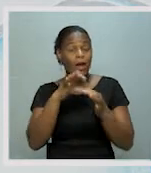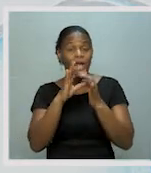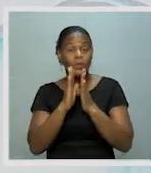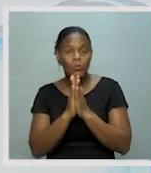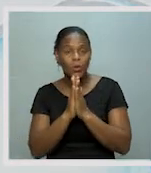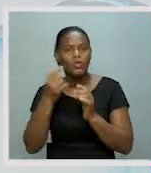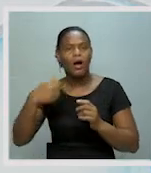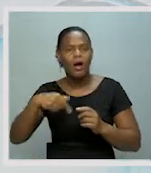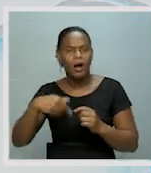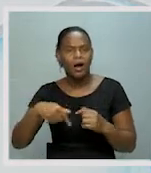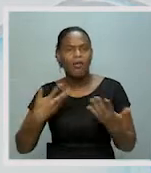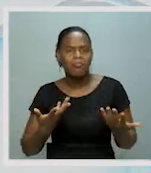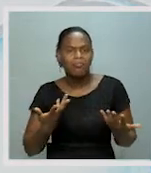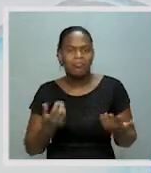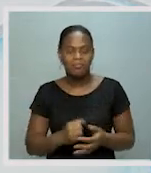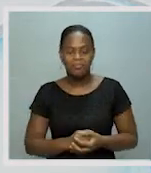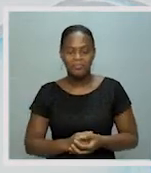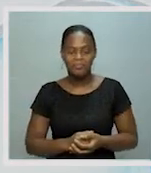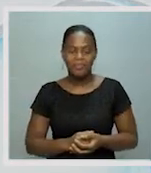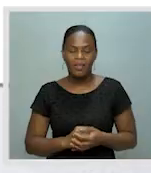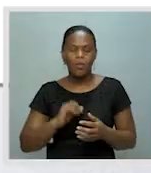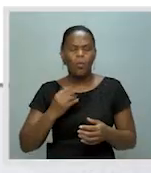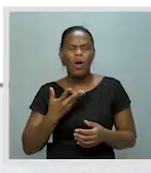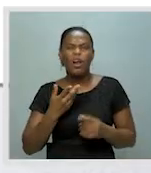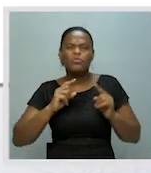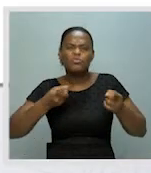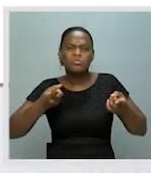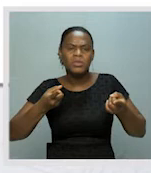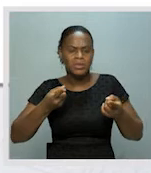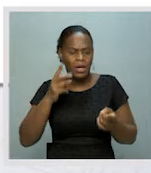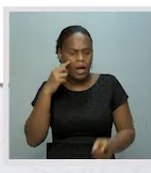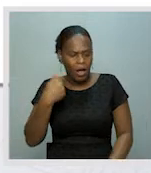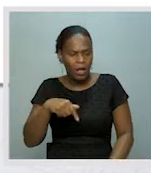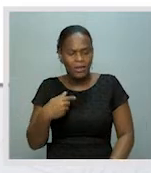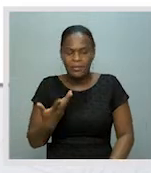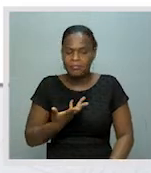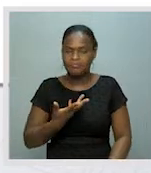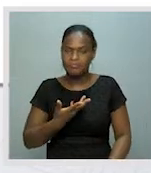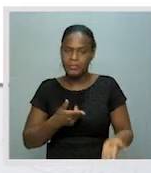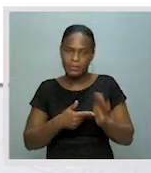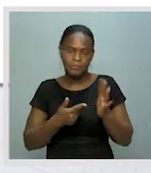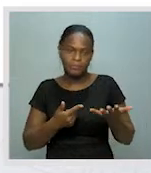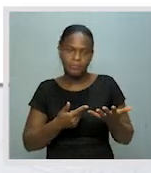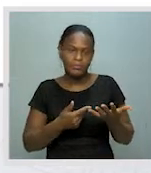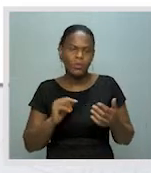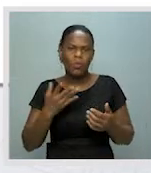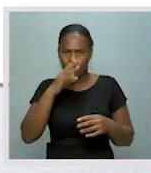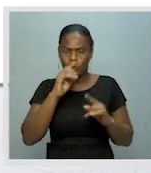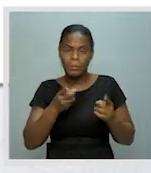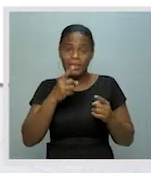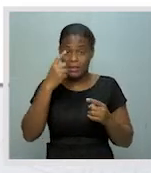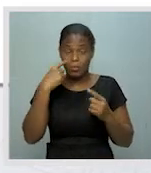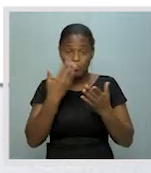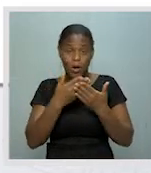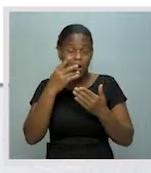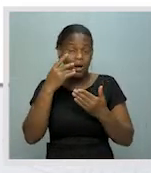principais religiões que existem. Okay? Quando é que começou a haver, né, a ocorrer